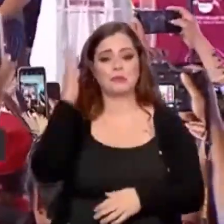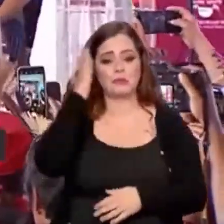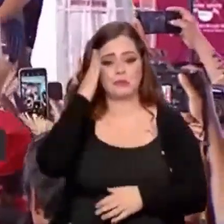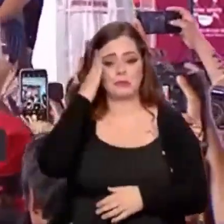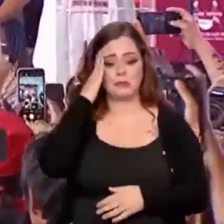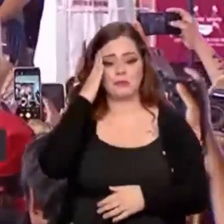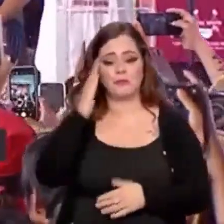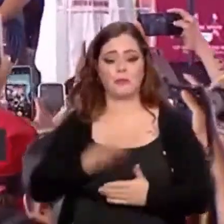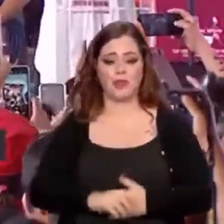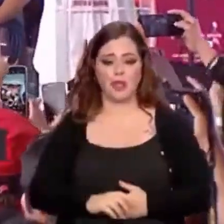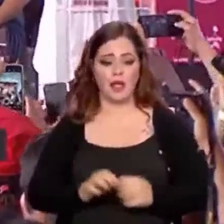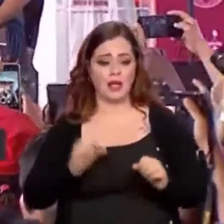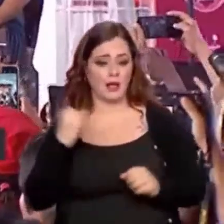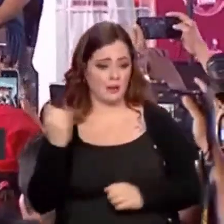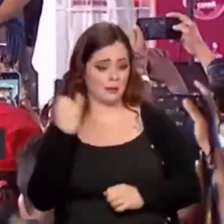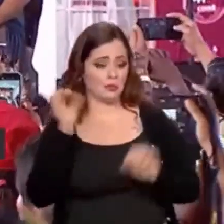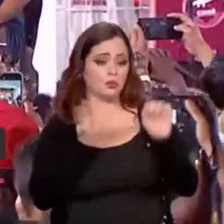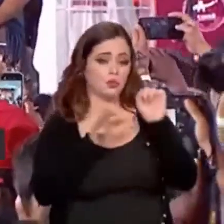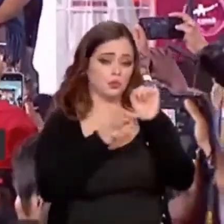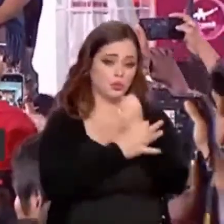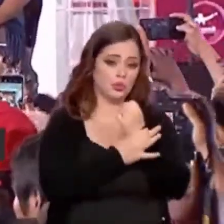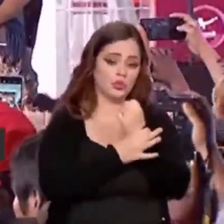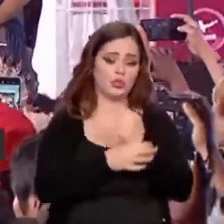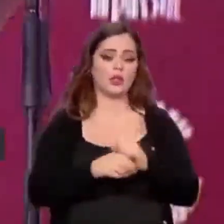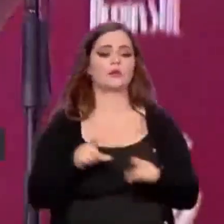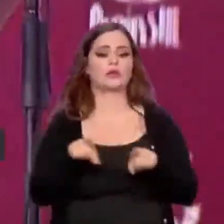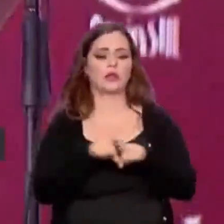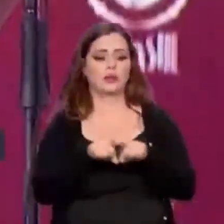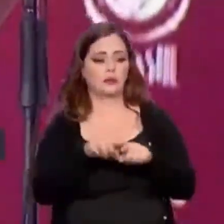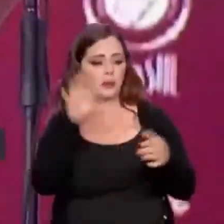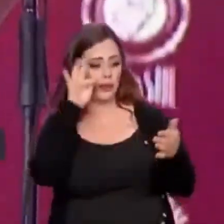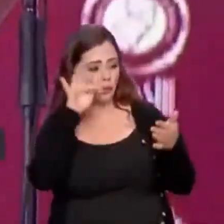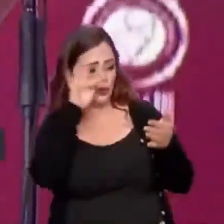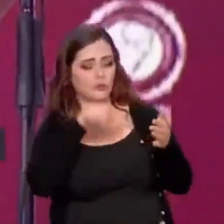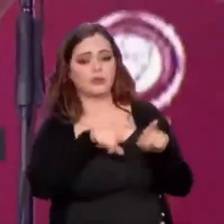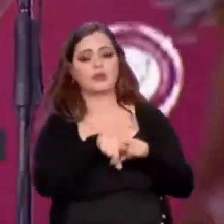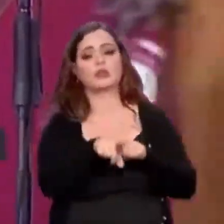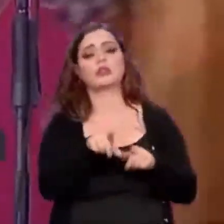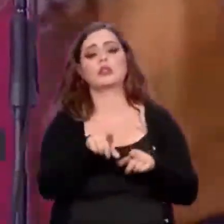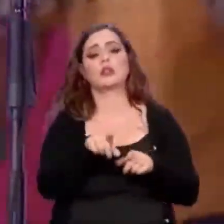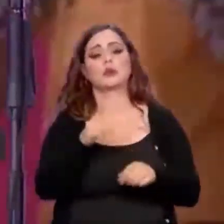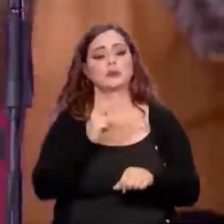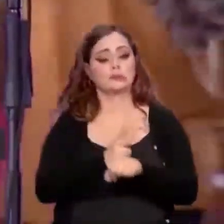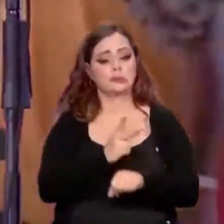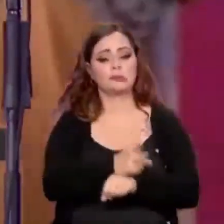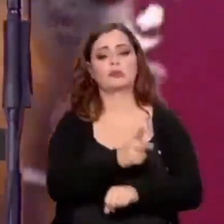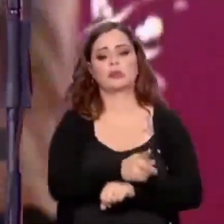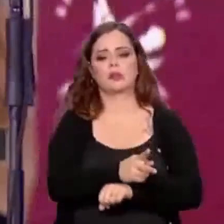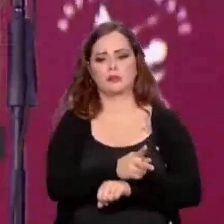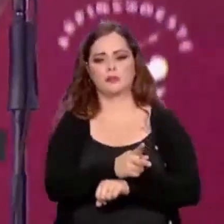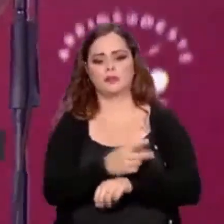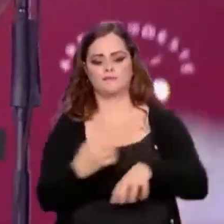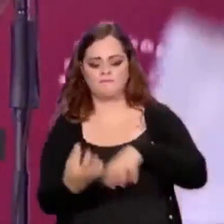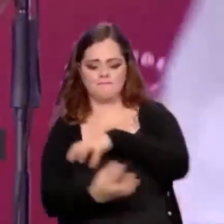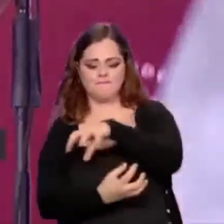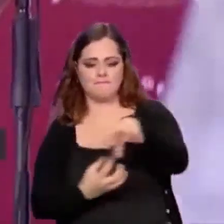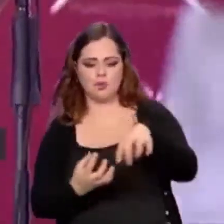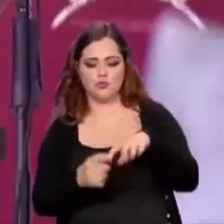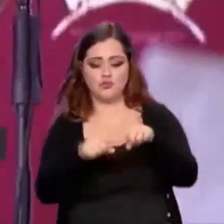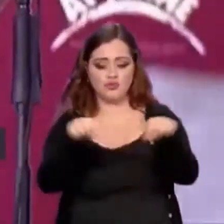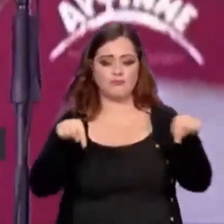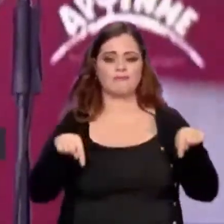da importância da proteção e da fiscalização permanente e da desintrusão desses